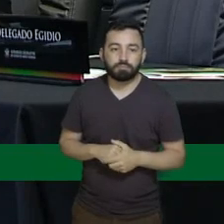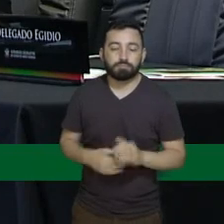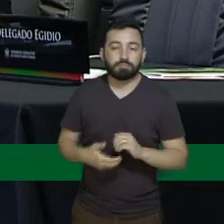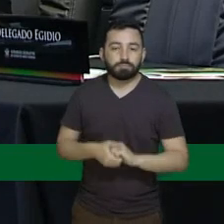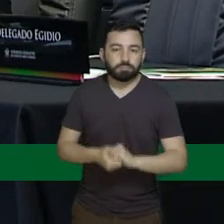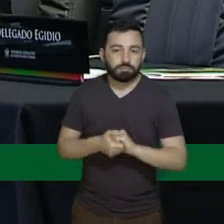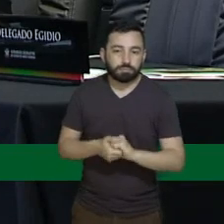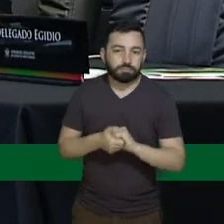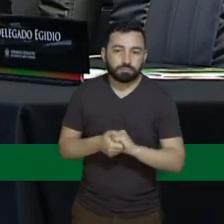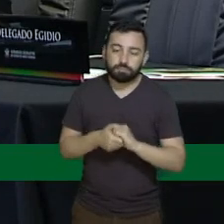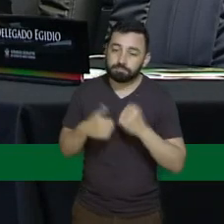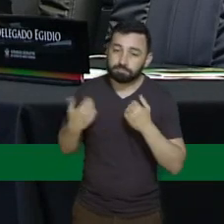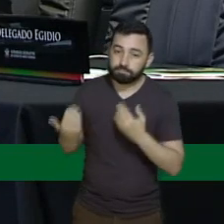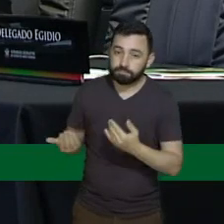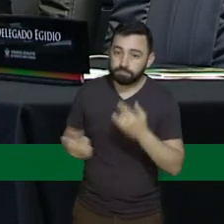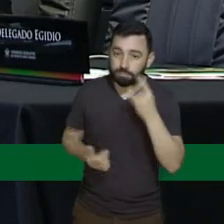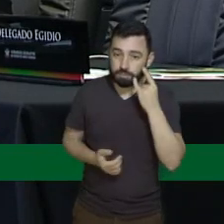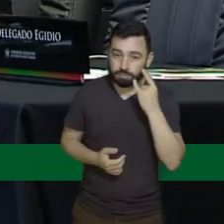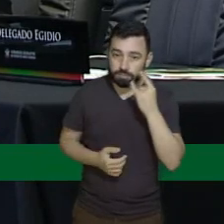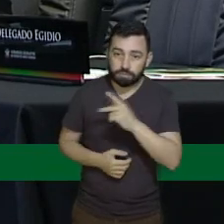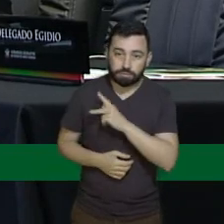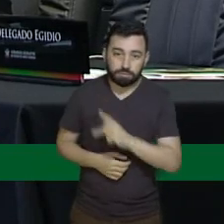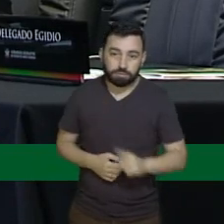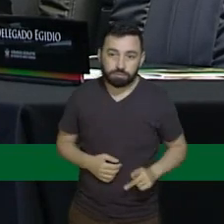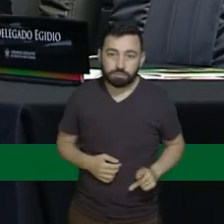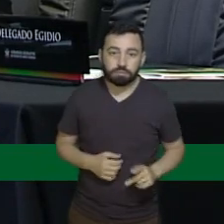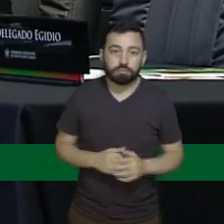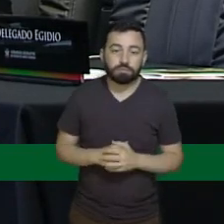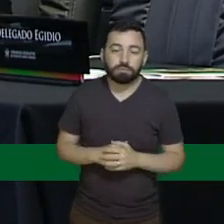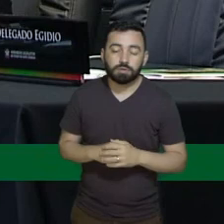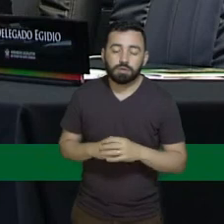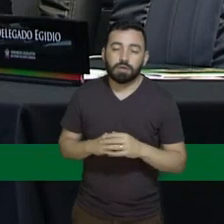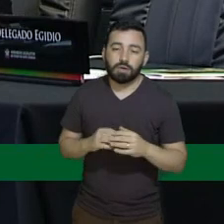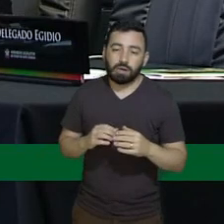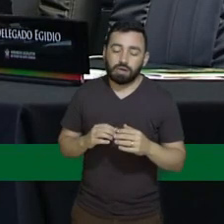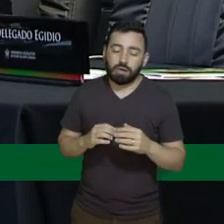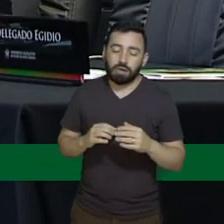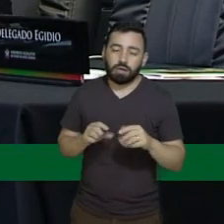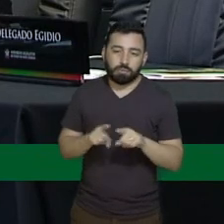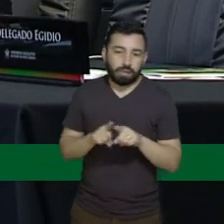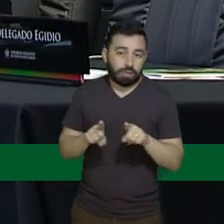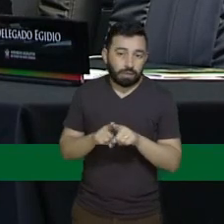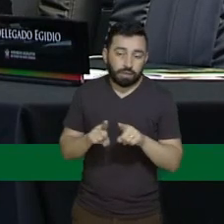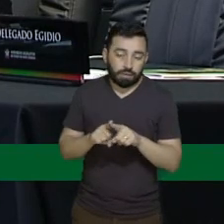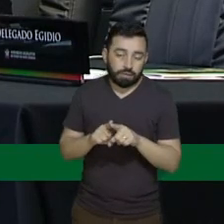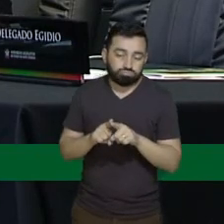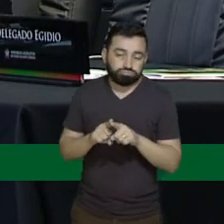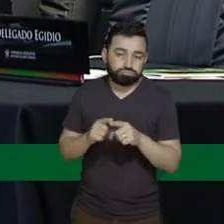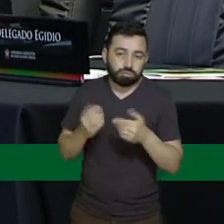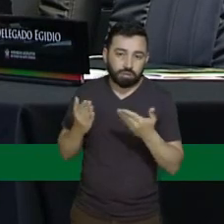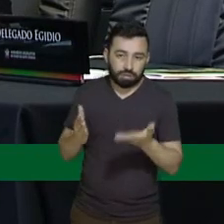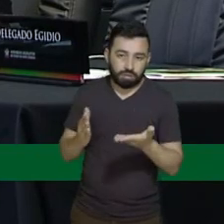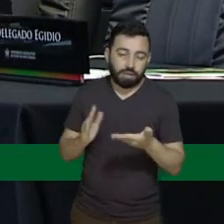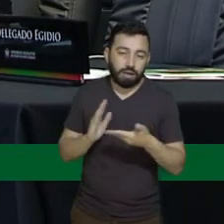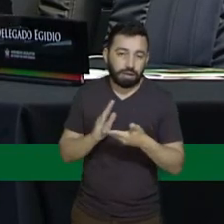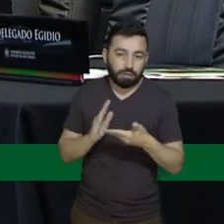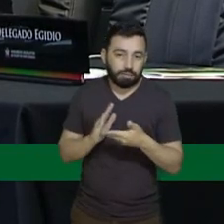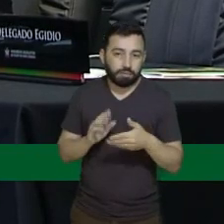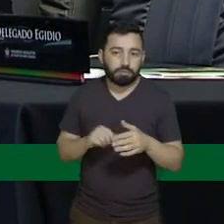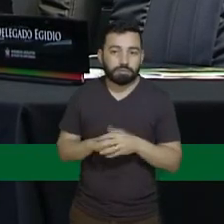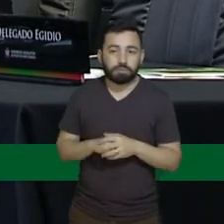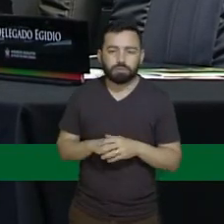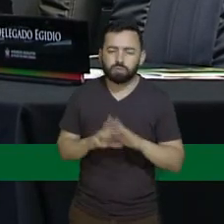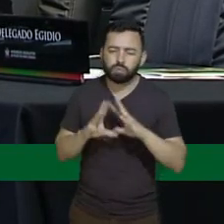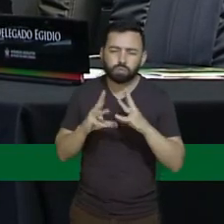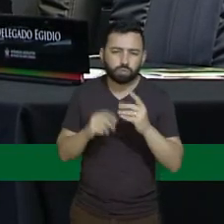Cumprimentando Mauro de Nadal, presidente da Câmara dos Deputados, quero cumprimentar a todos os parlamentares